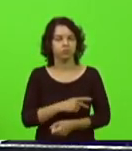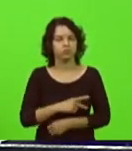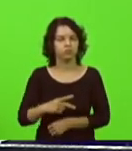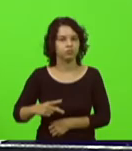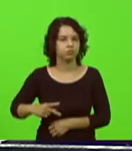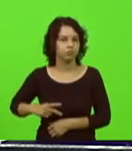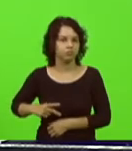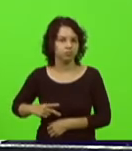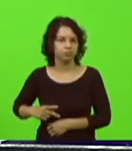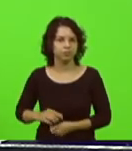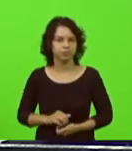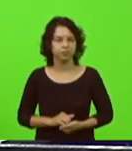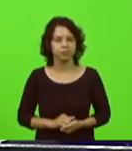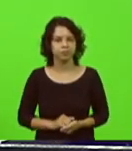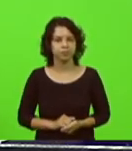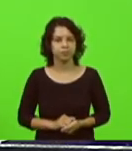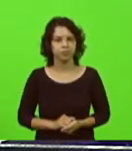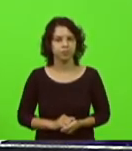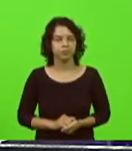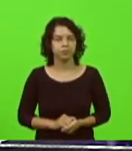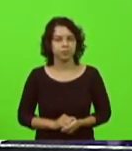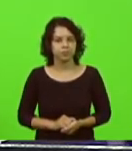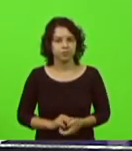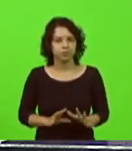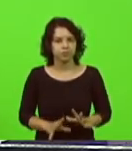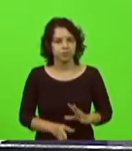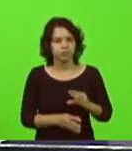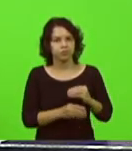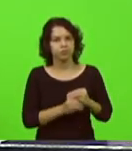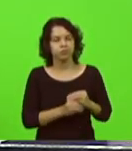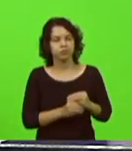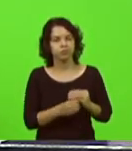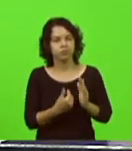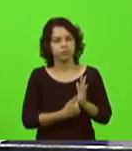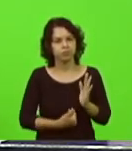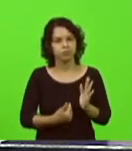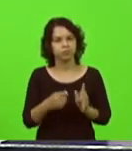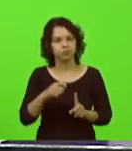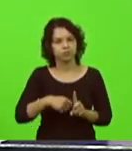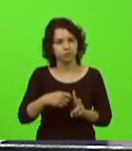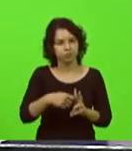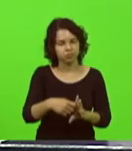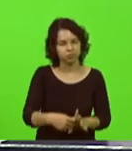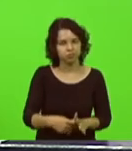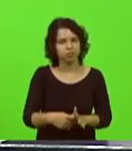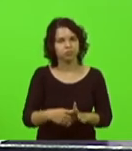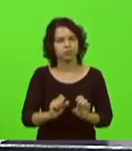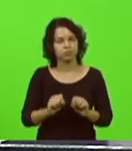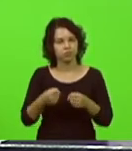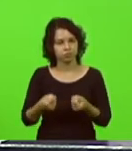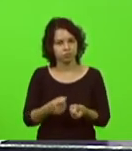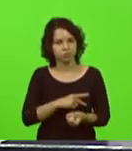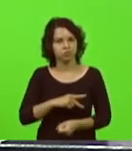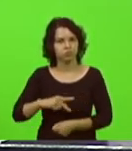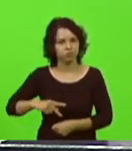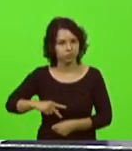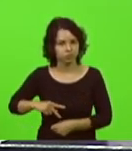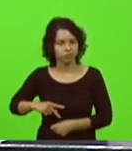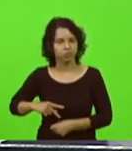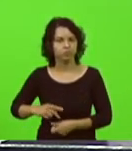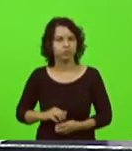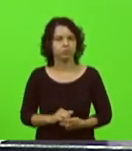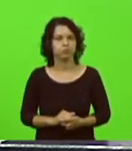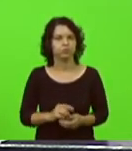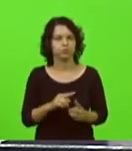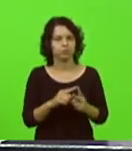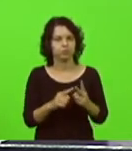reajusta o subsídio mensal dos membros da carreira defensor público e estabelece outras providências. Esses dois projetos de leis tiveram